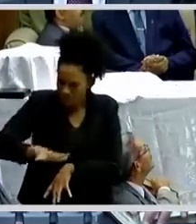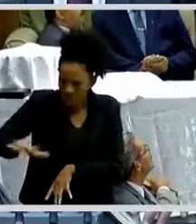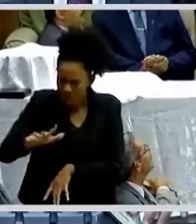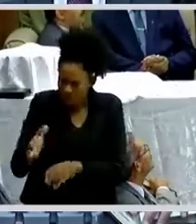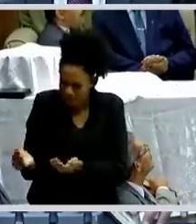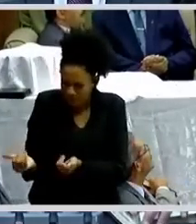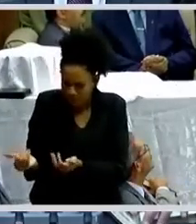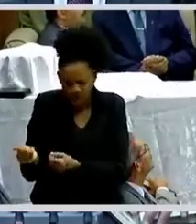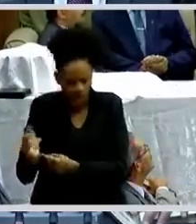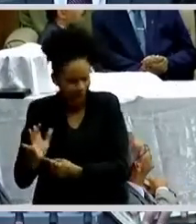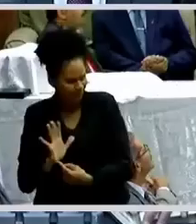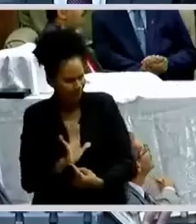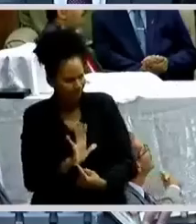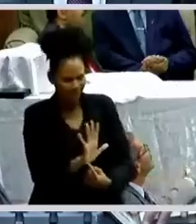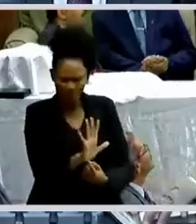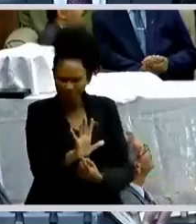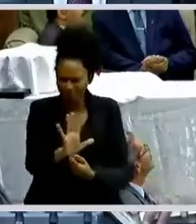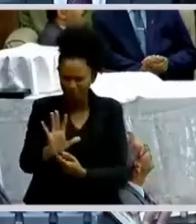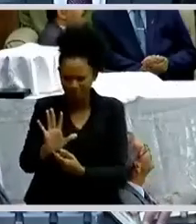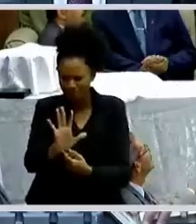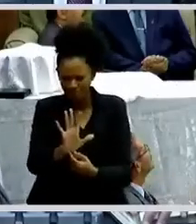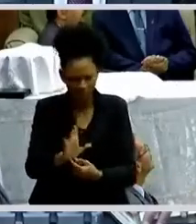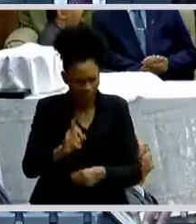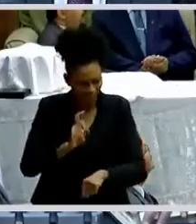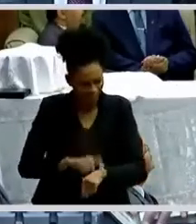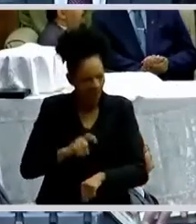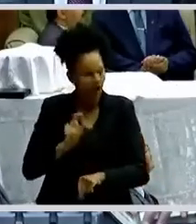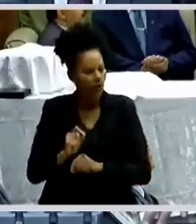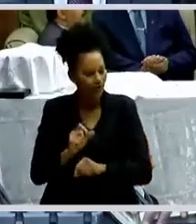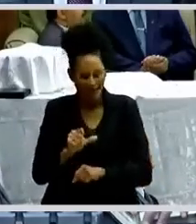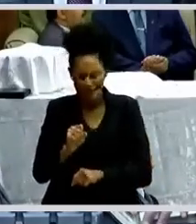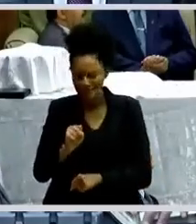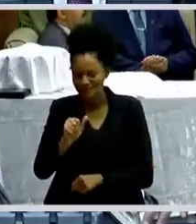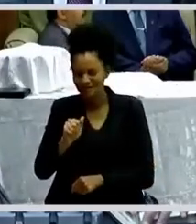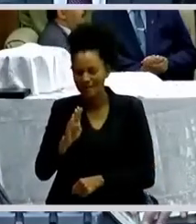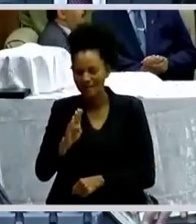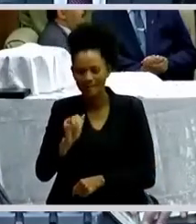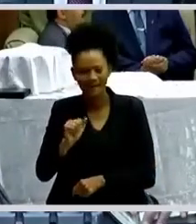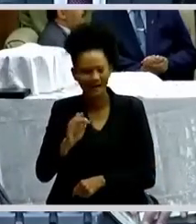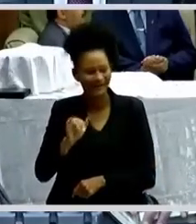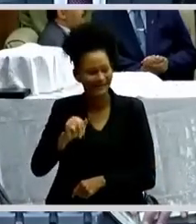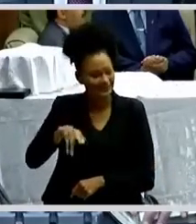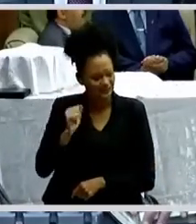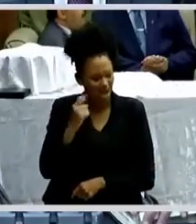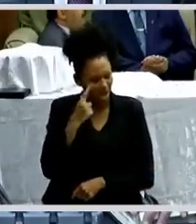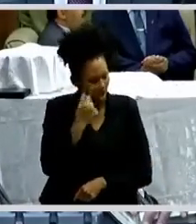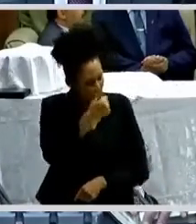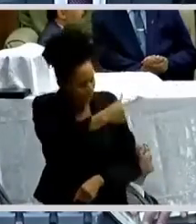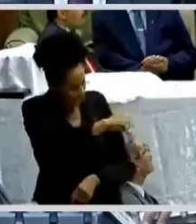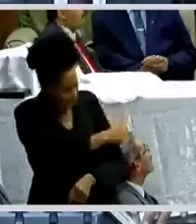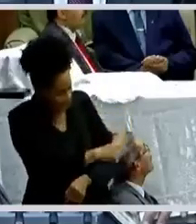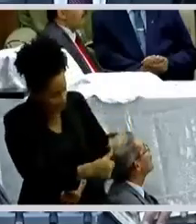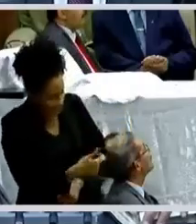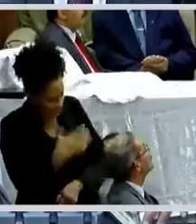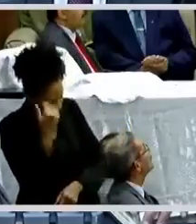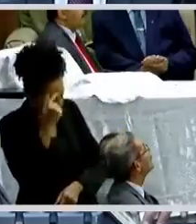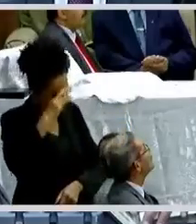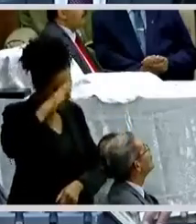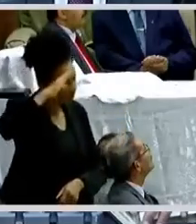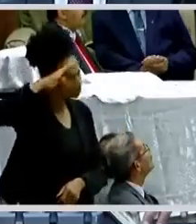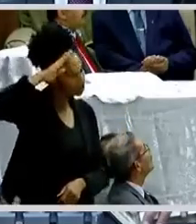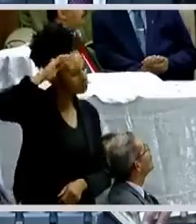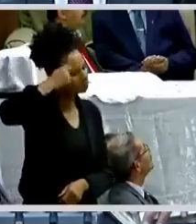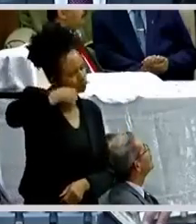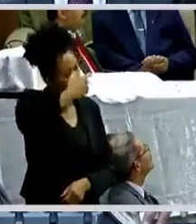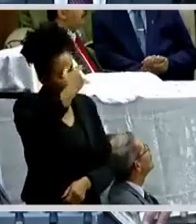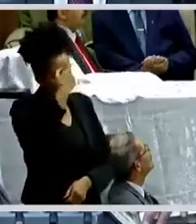jovem aparecer, na hora da sabatina, onde era medida o potencial acadêmico e a